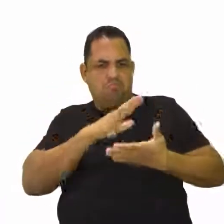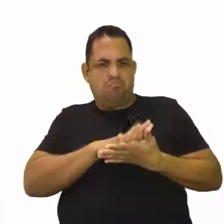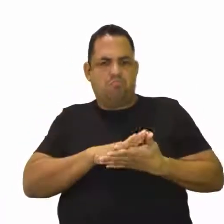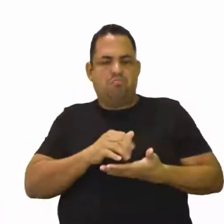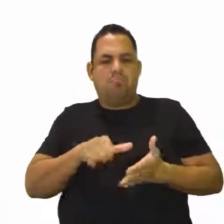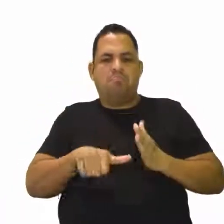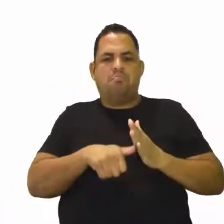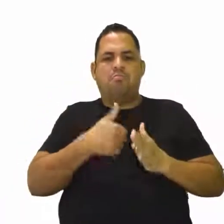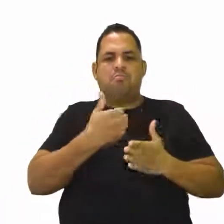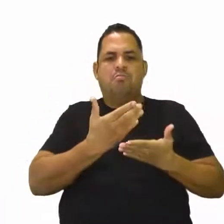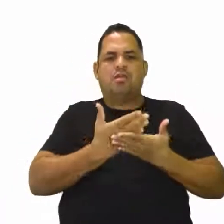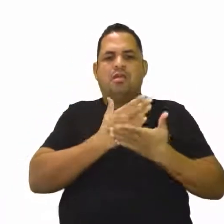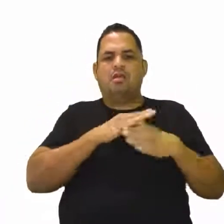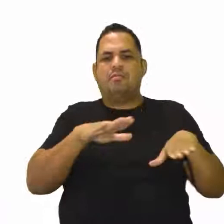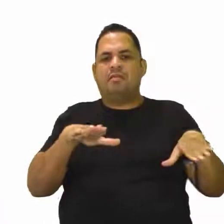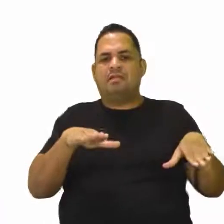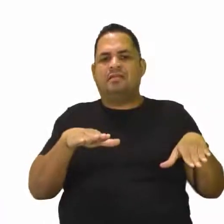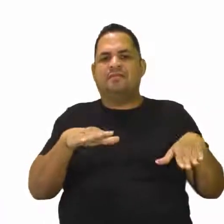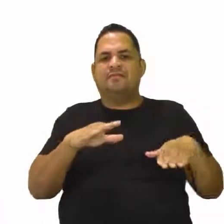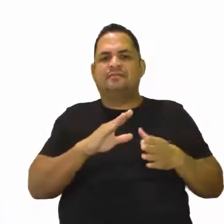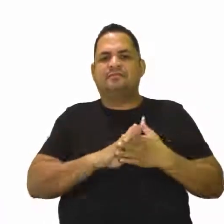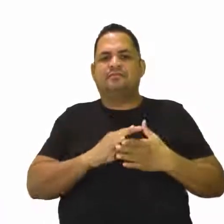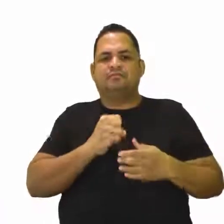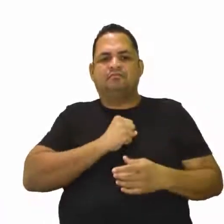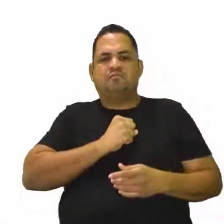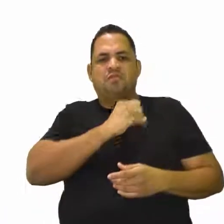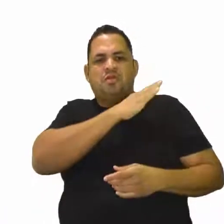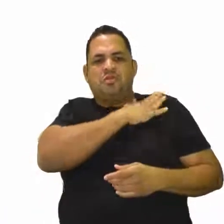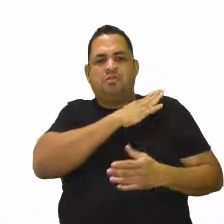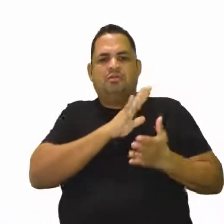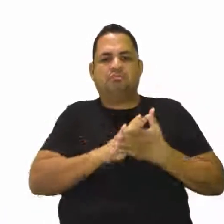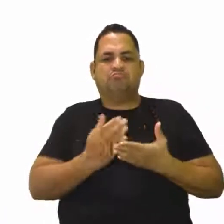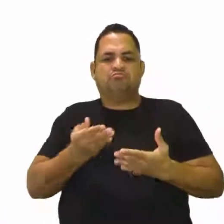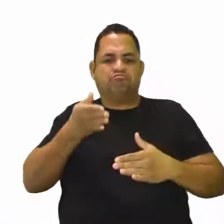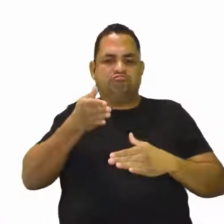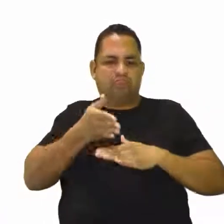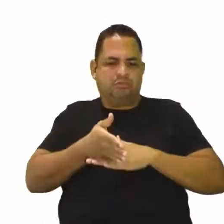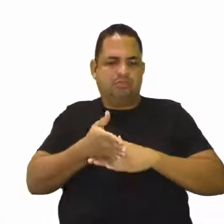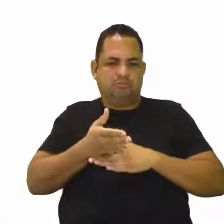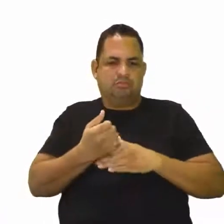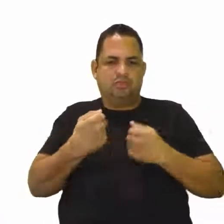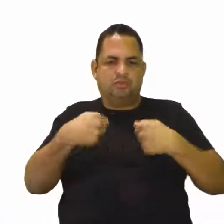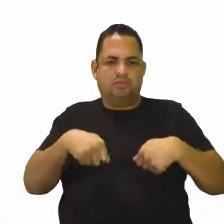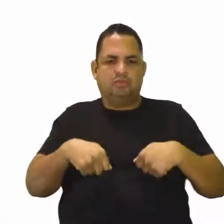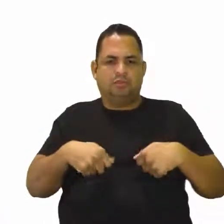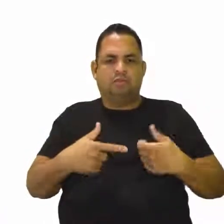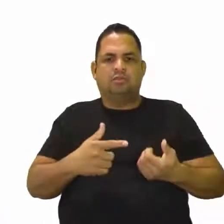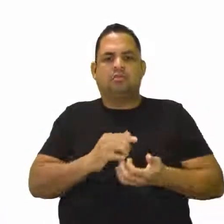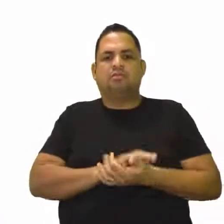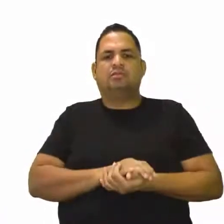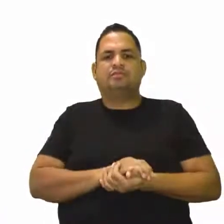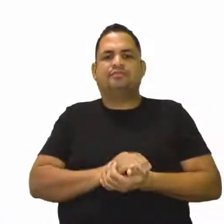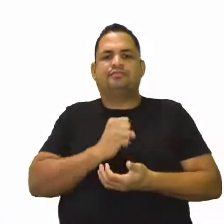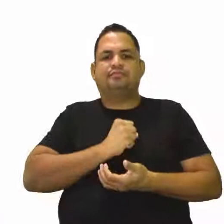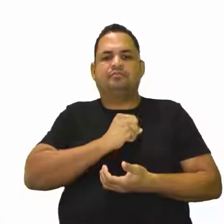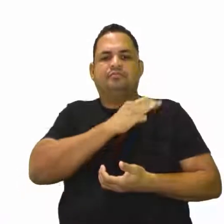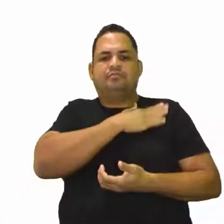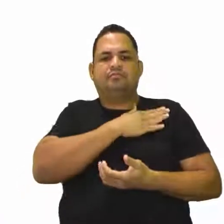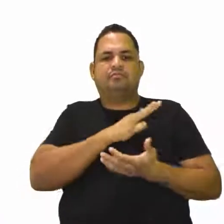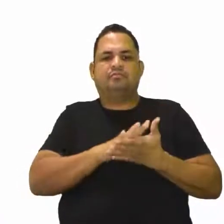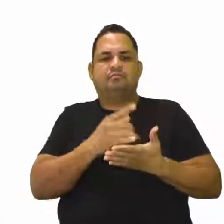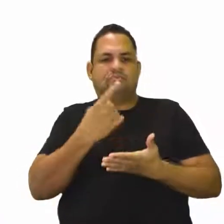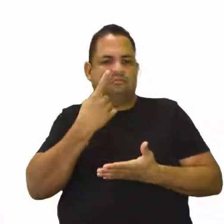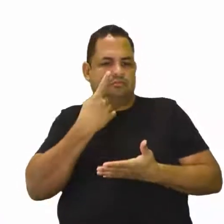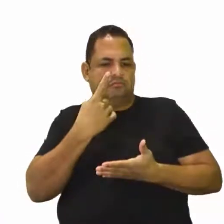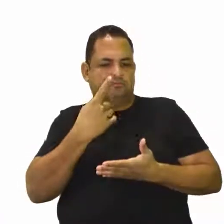ele queria desmontar. Ele queria que os militares ficassem no poder. Esses militares que vêm desse